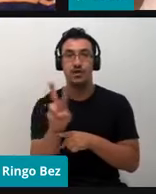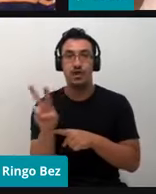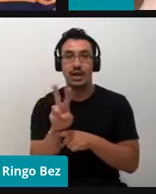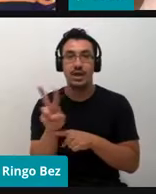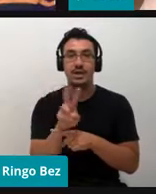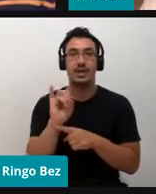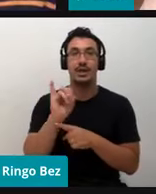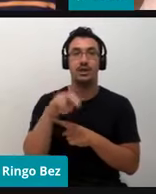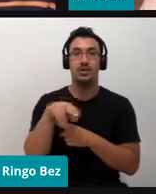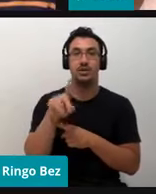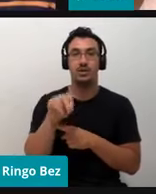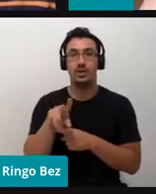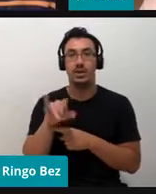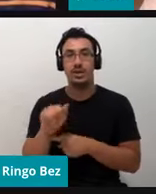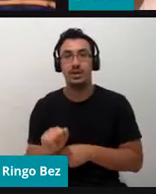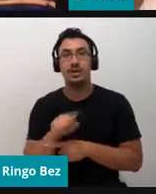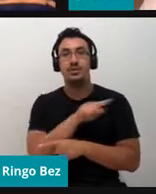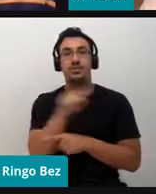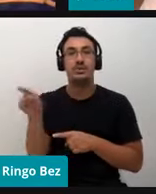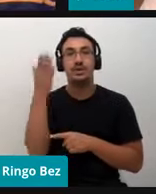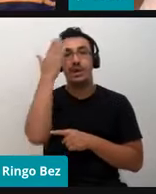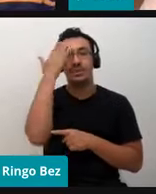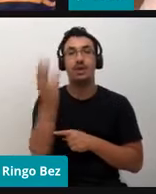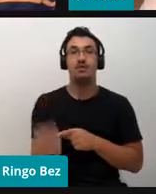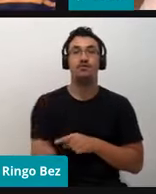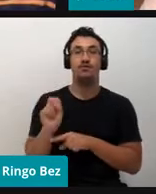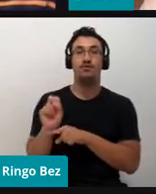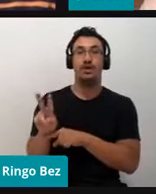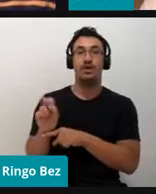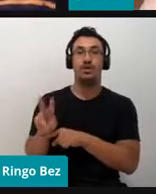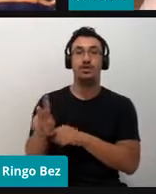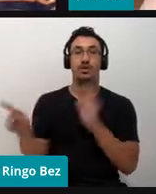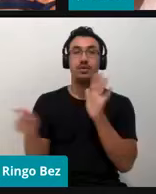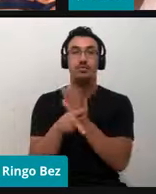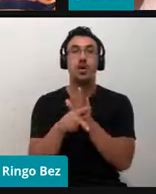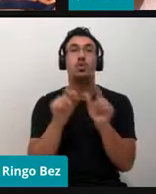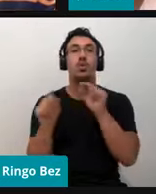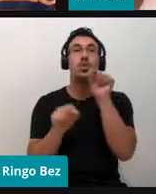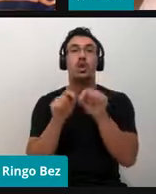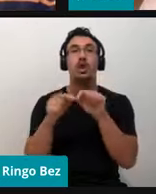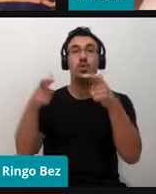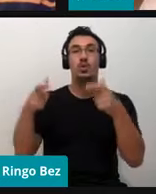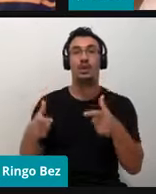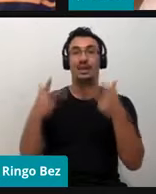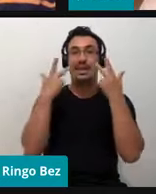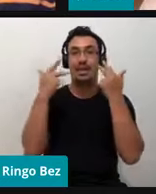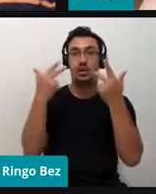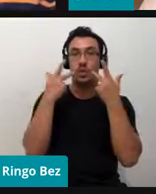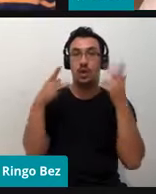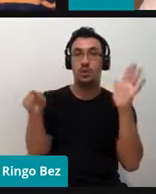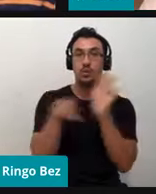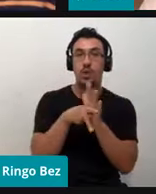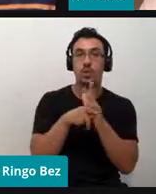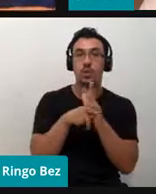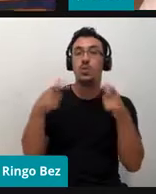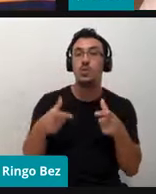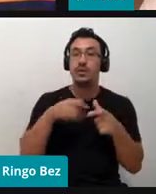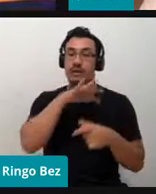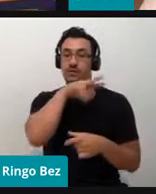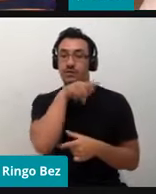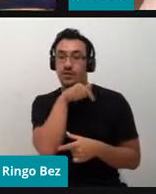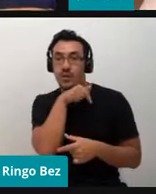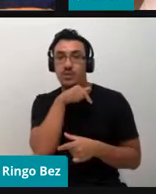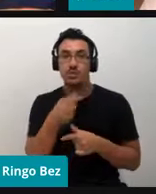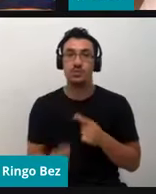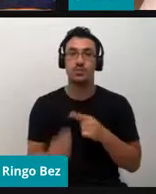Indonésia, e que esse vírus saiu do ambiente natural, onde ele estava isolado geograficamente, e adentrou